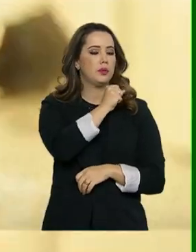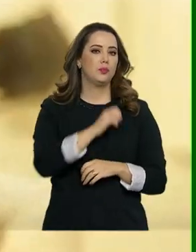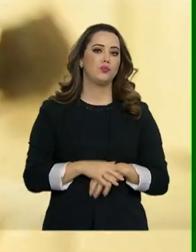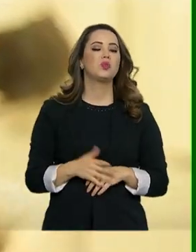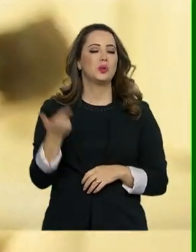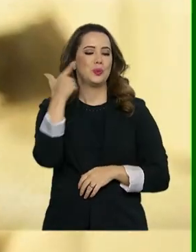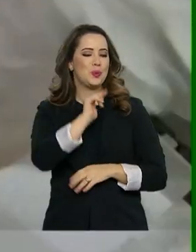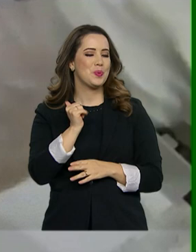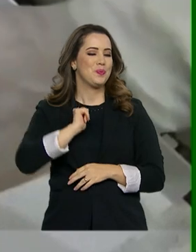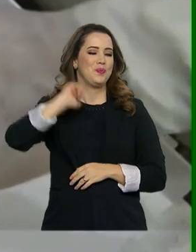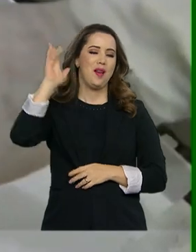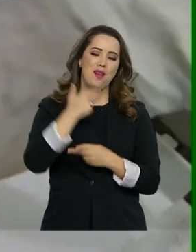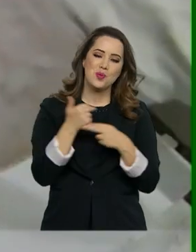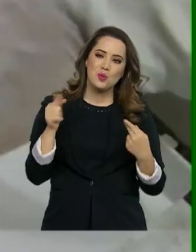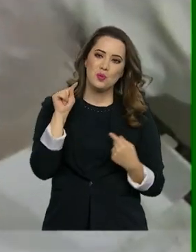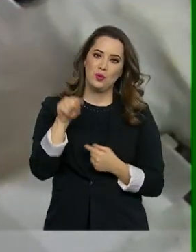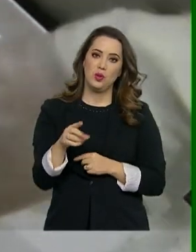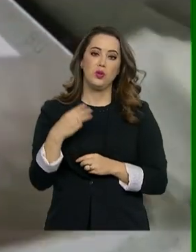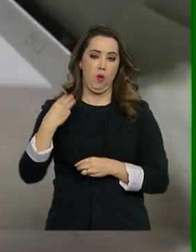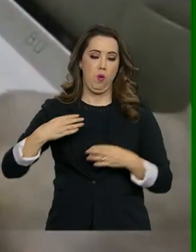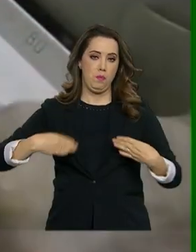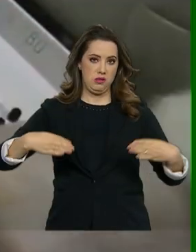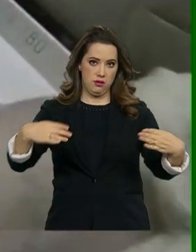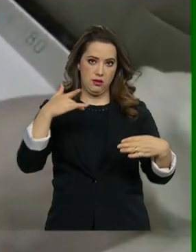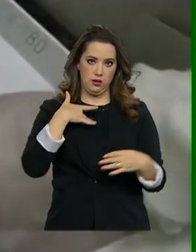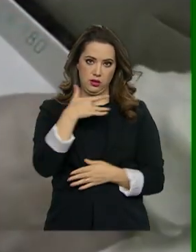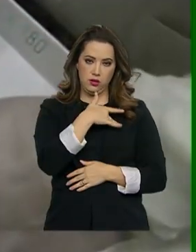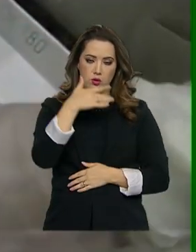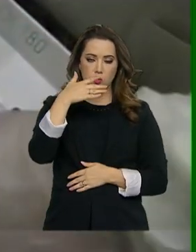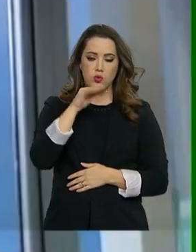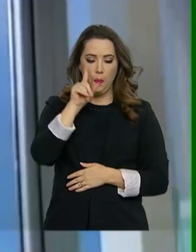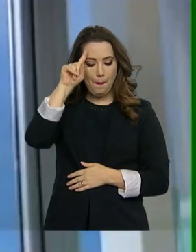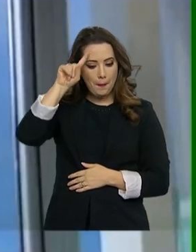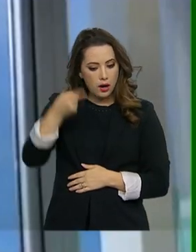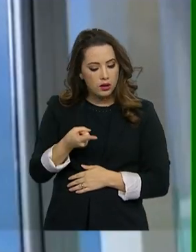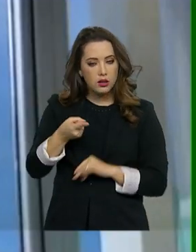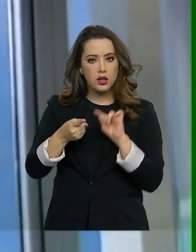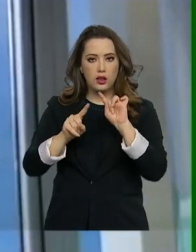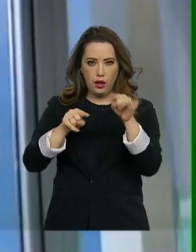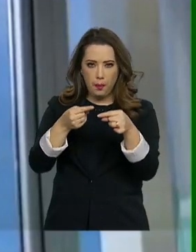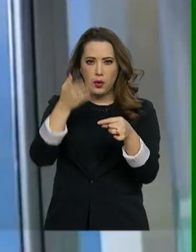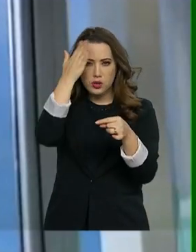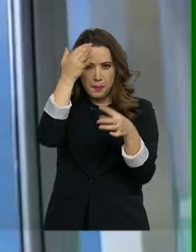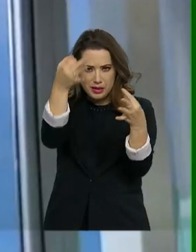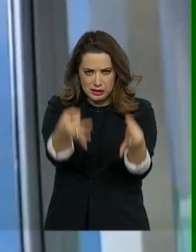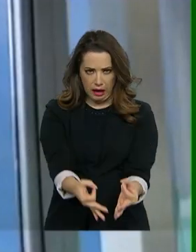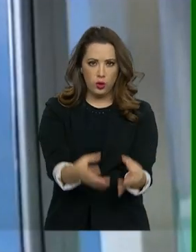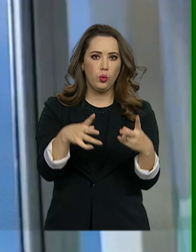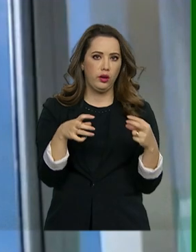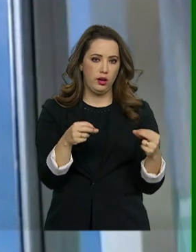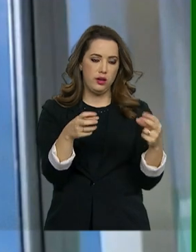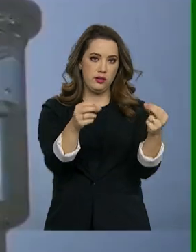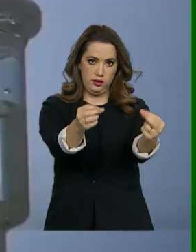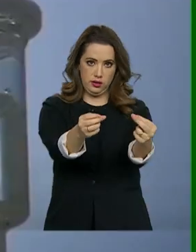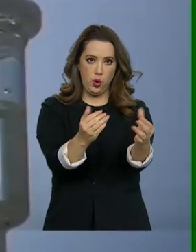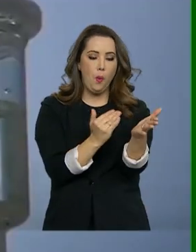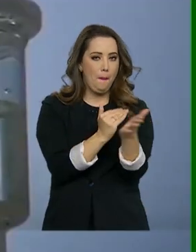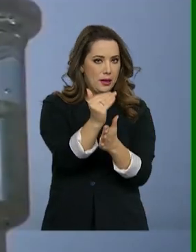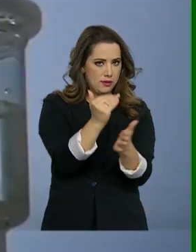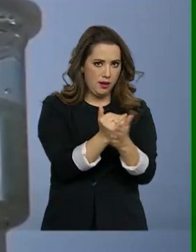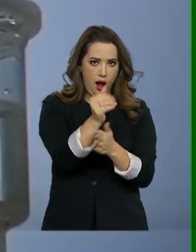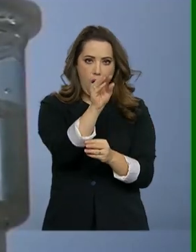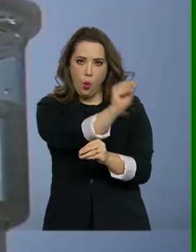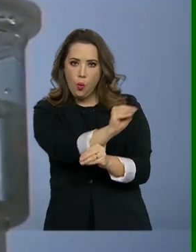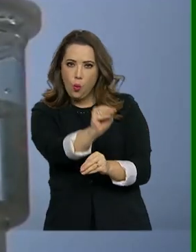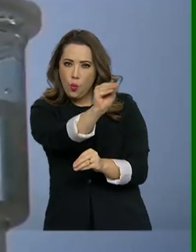aí o ministério da saúde determina que após o diagnóstico de câncer o tratamento oncológico no sus deve